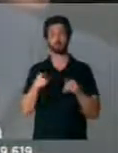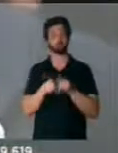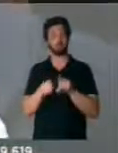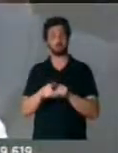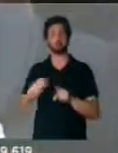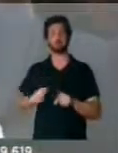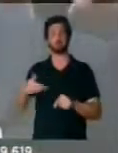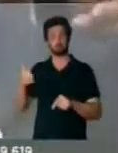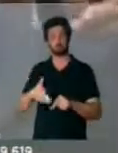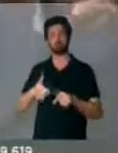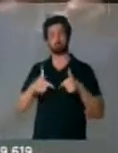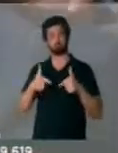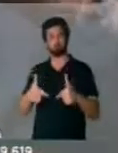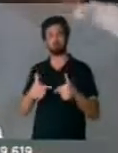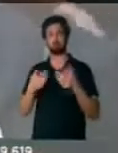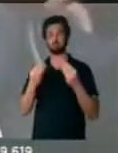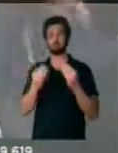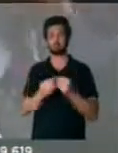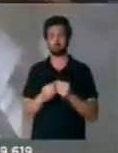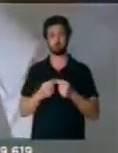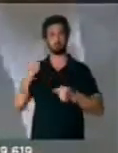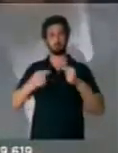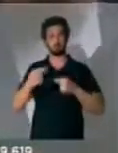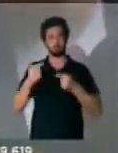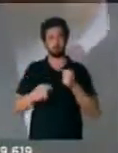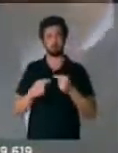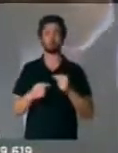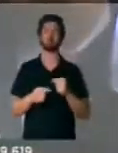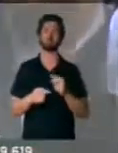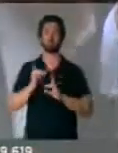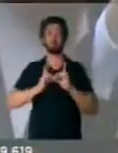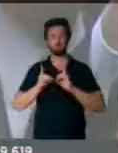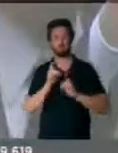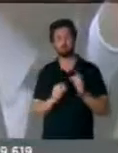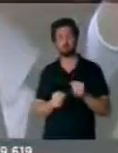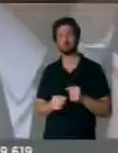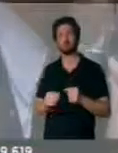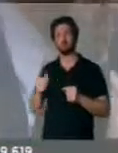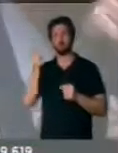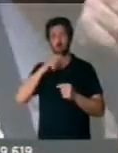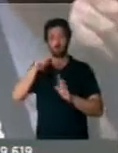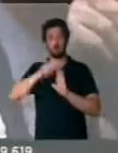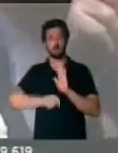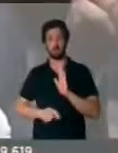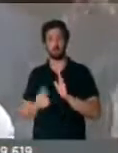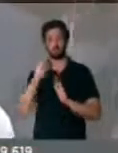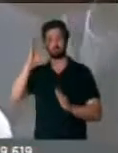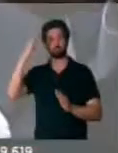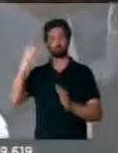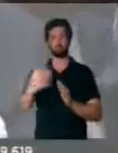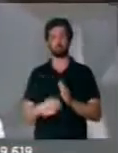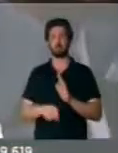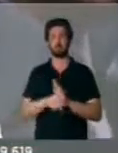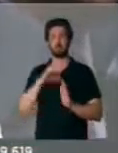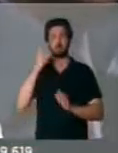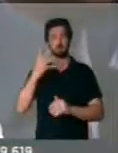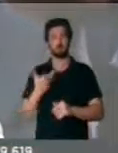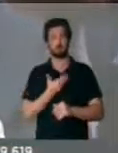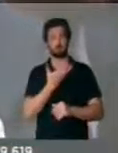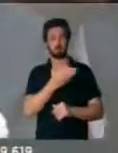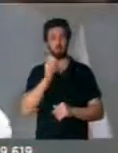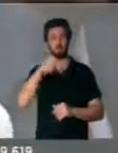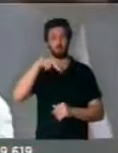também participamos ativamente, discutindo, debatendo e chegando ao relatório do nobre